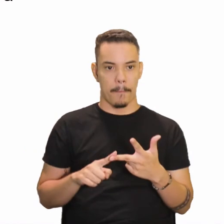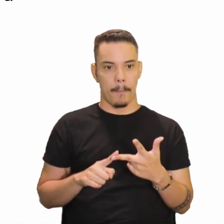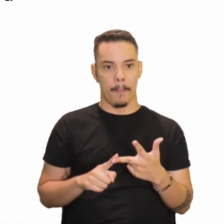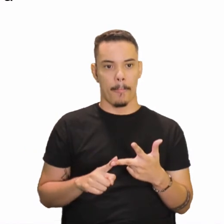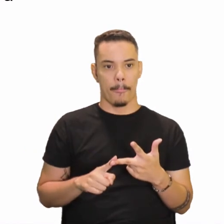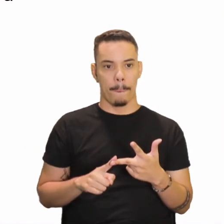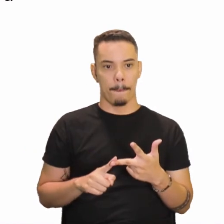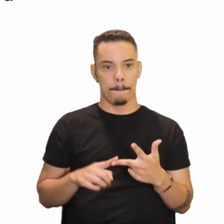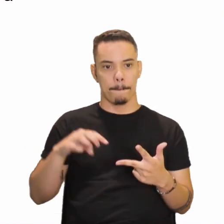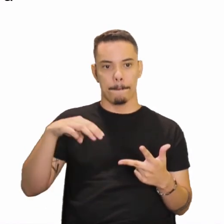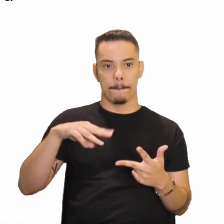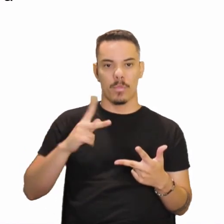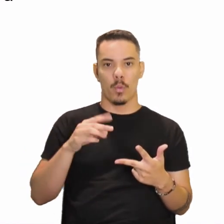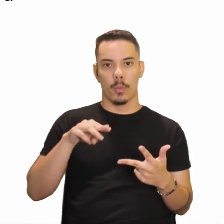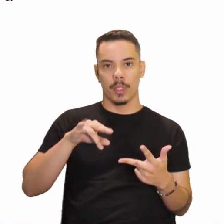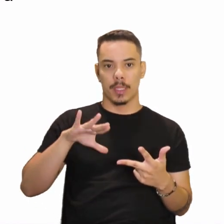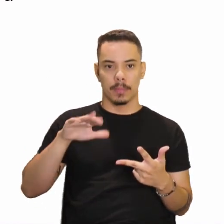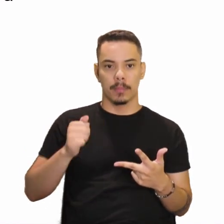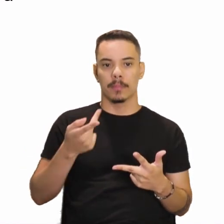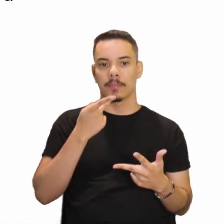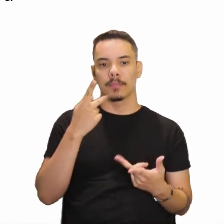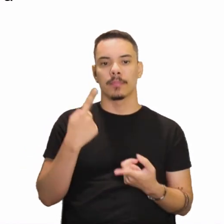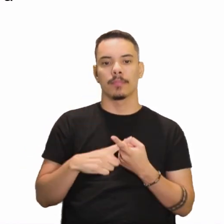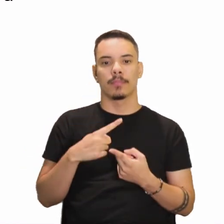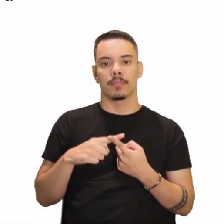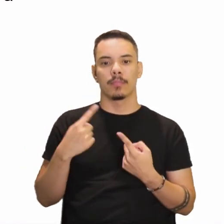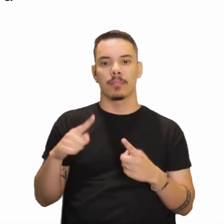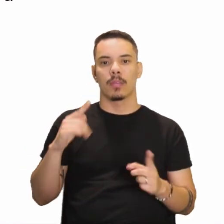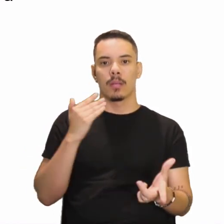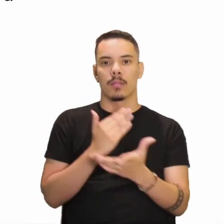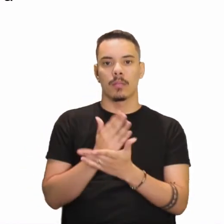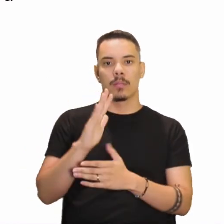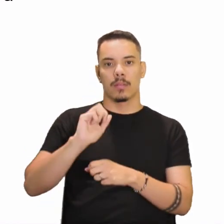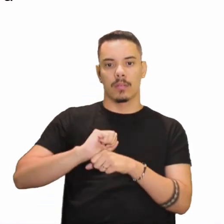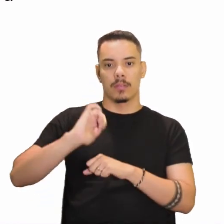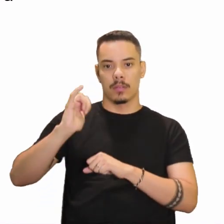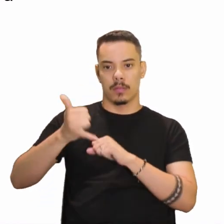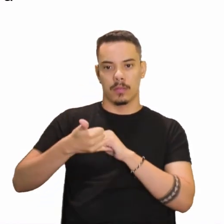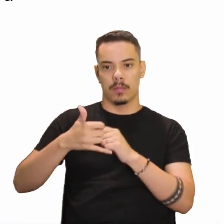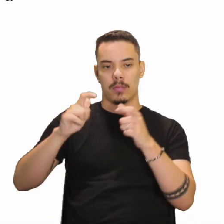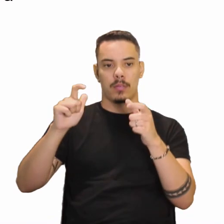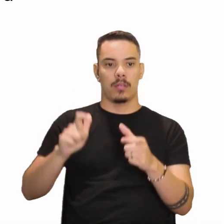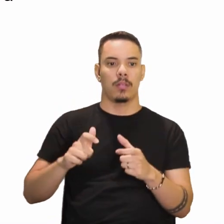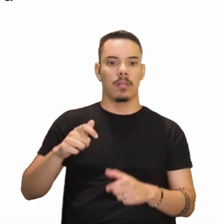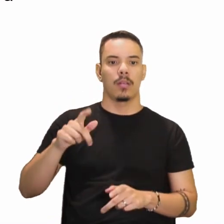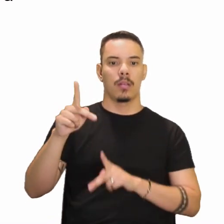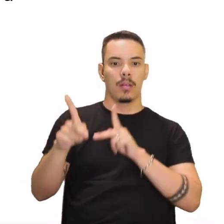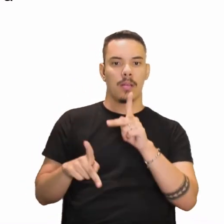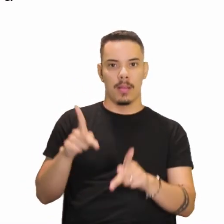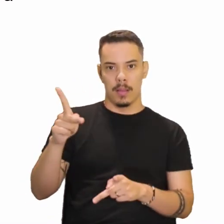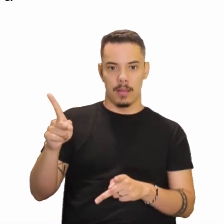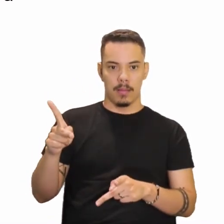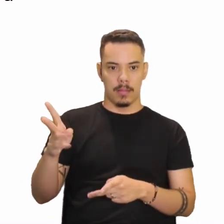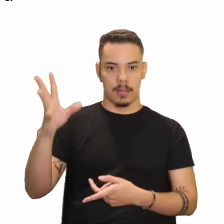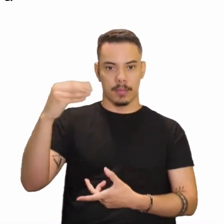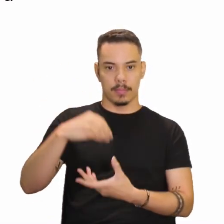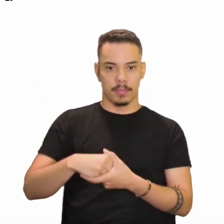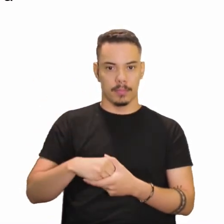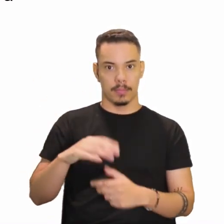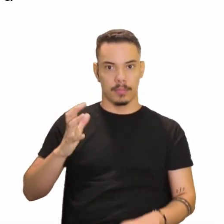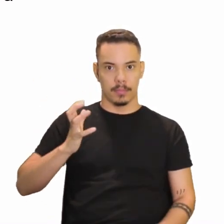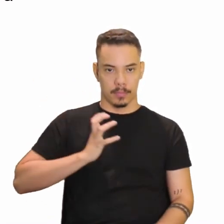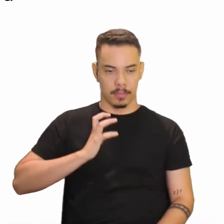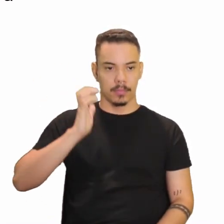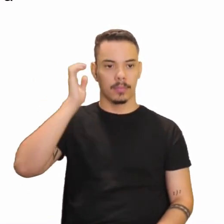ser homonímia para o pôr a partir do advérbio de lugar o espaço da população sobre o espaço da população